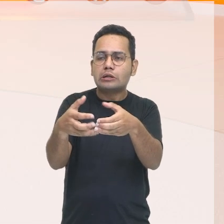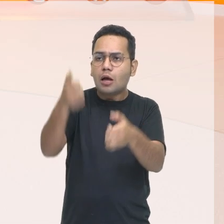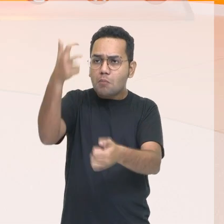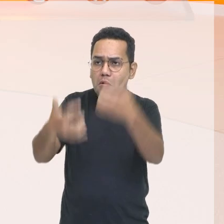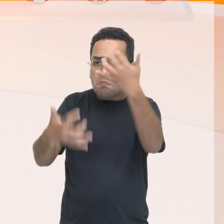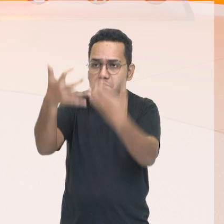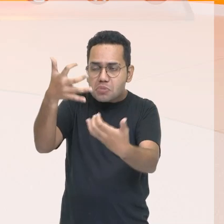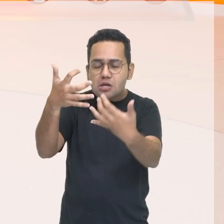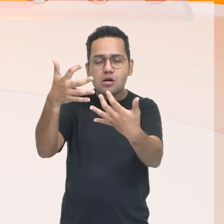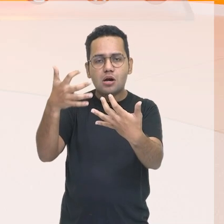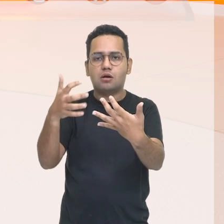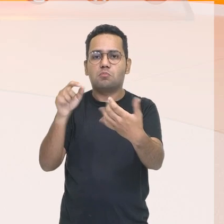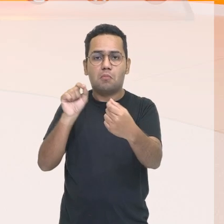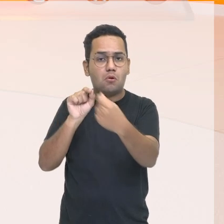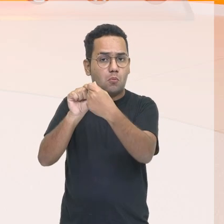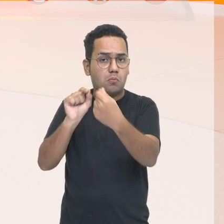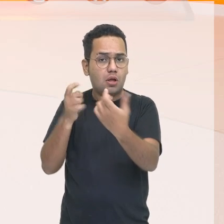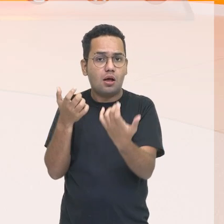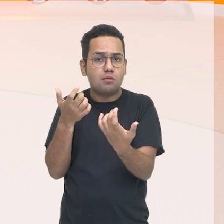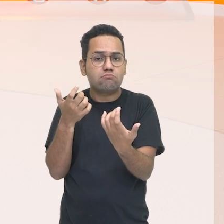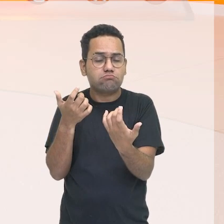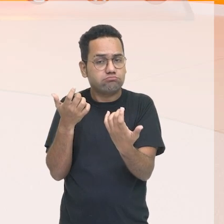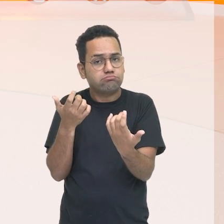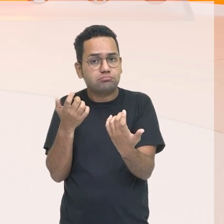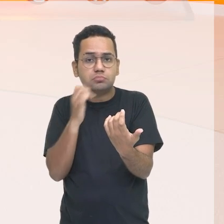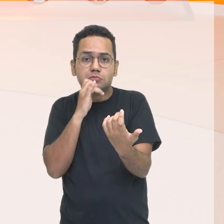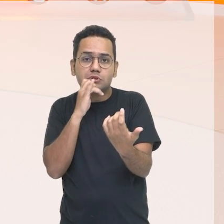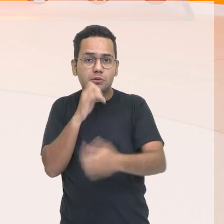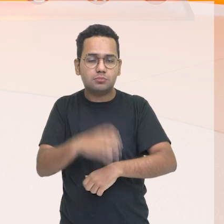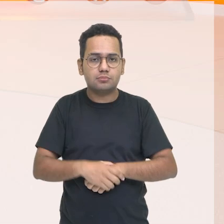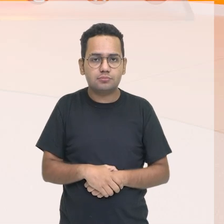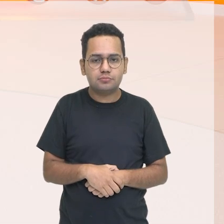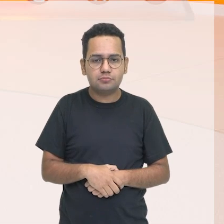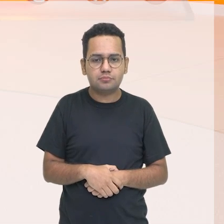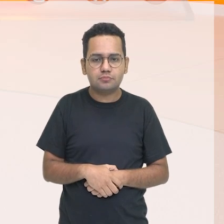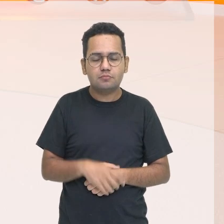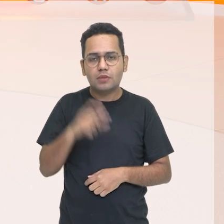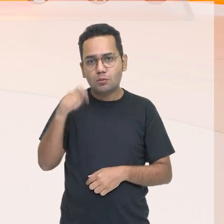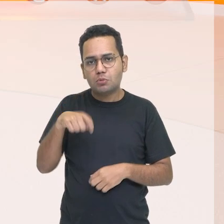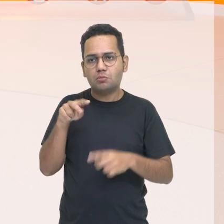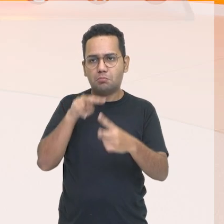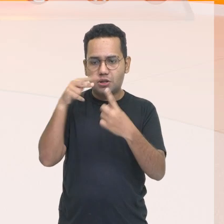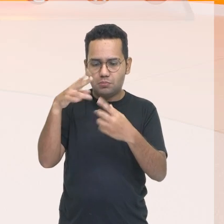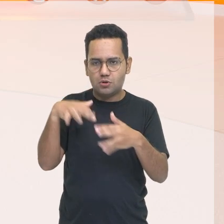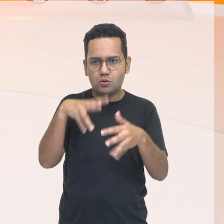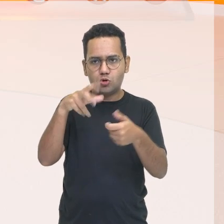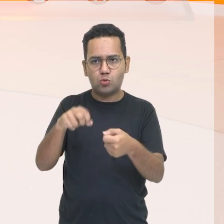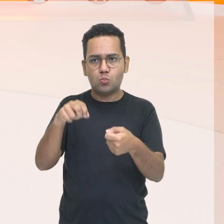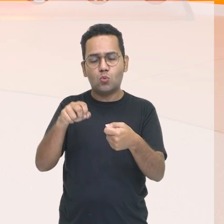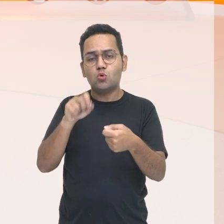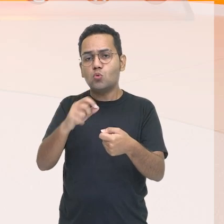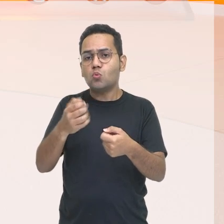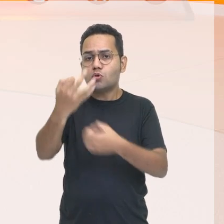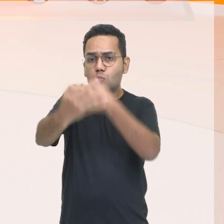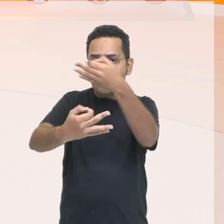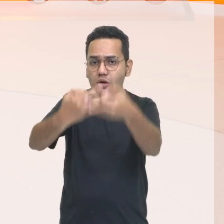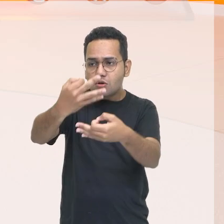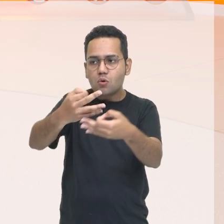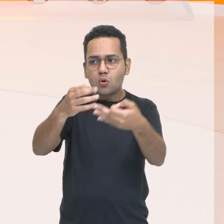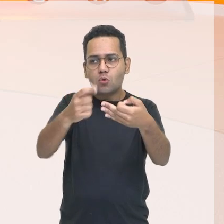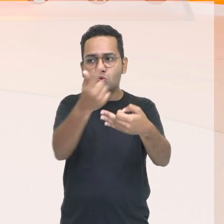de você ver o mundo a partir da visão daquele determinado grupo. E o poder